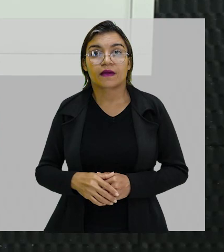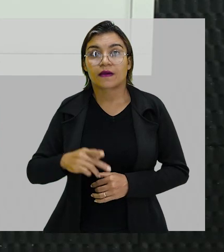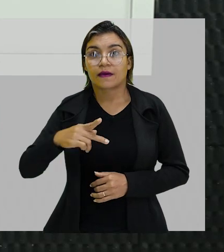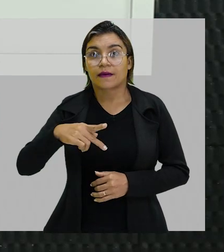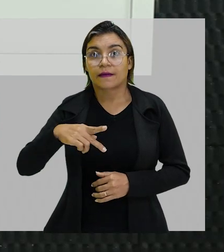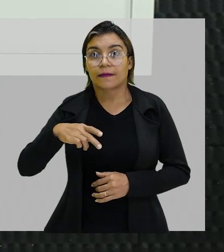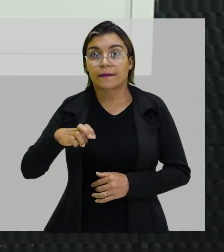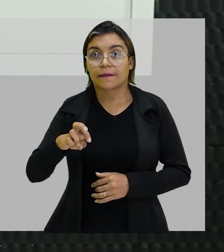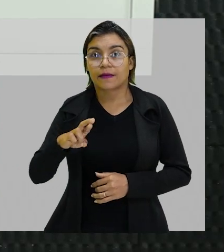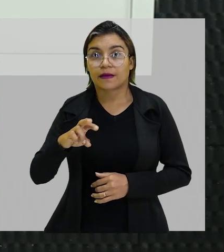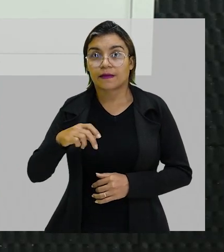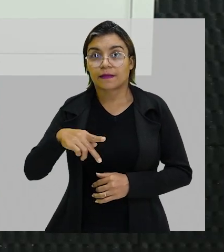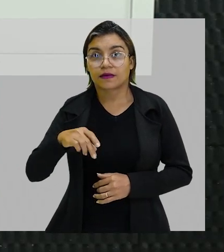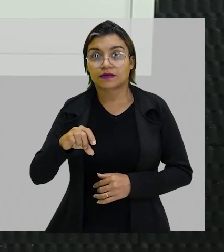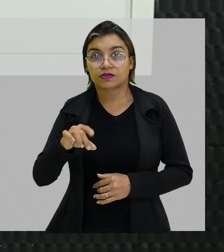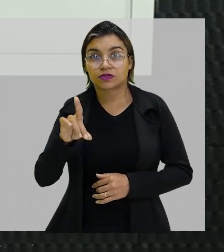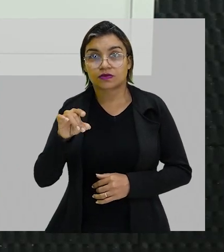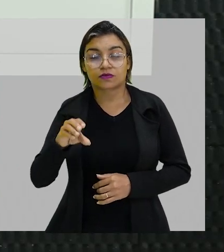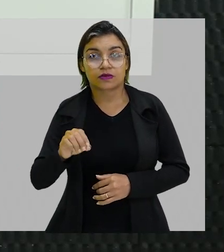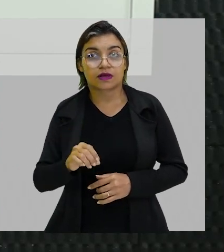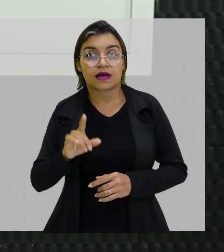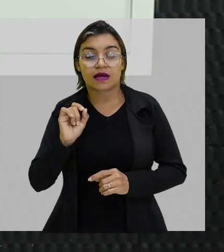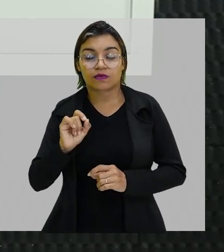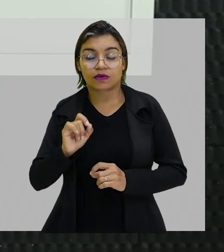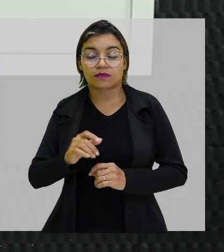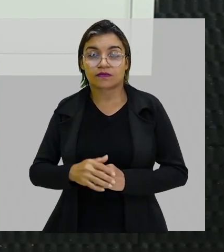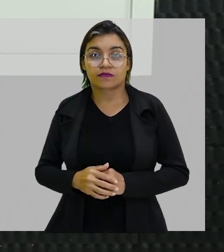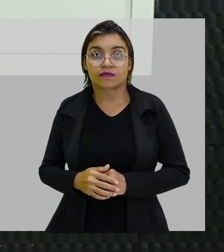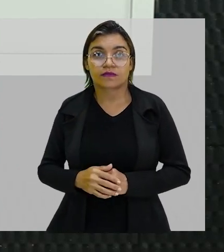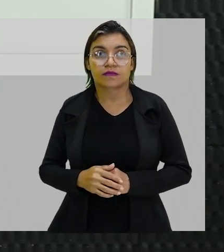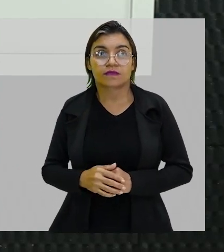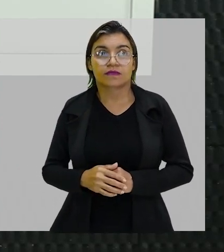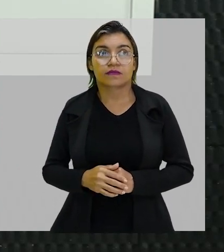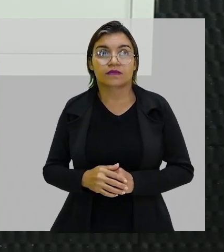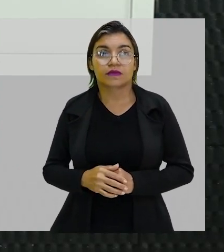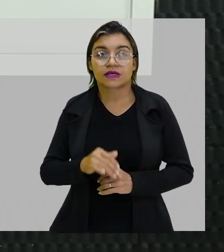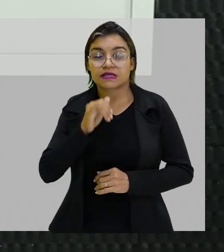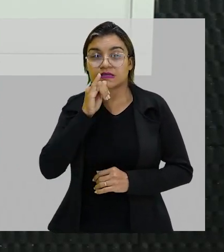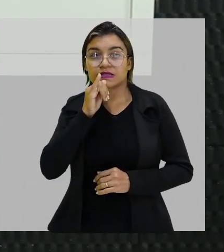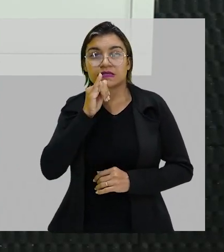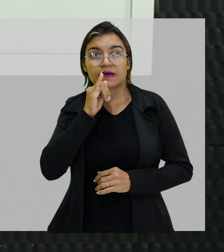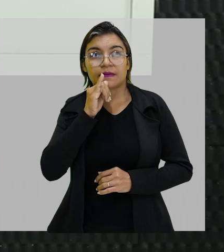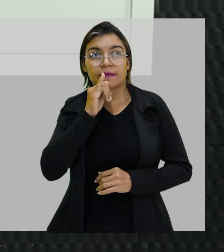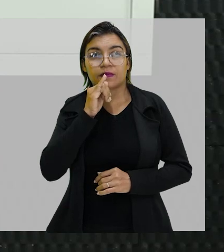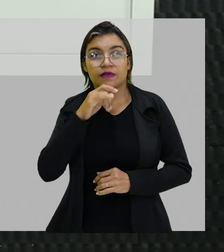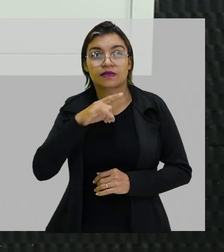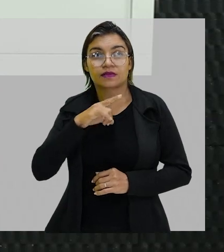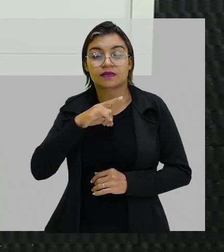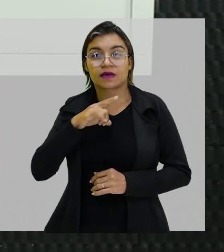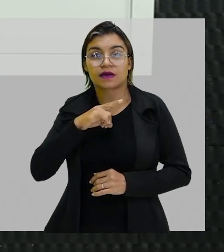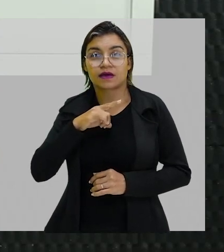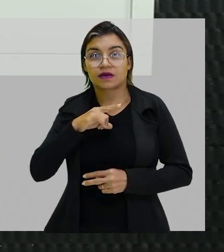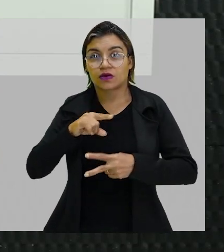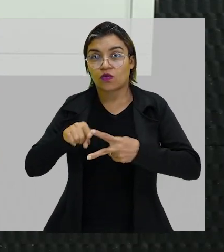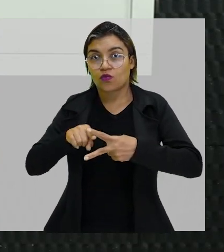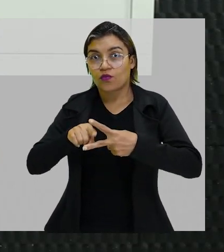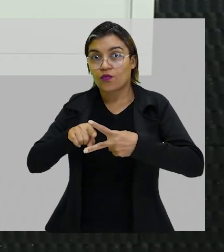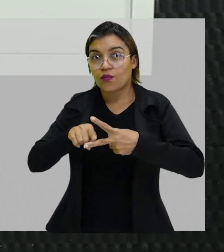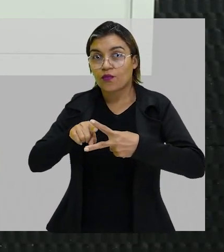Então ele é paralelo aqui ao vetor normal. Ou seja, o ângulo entre eles é de 0